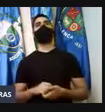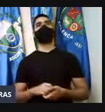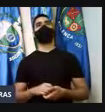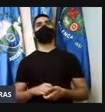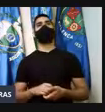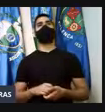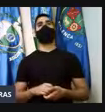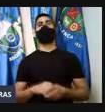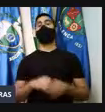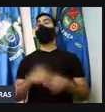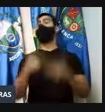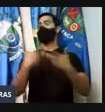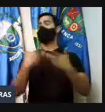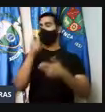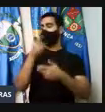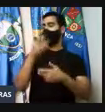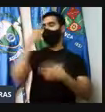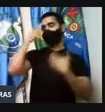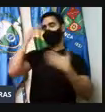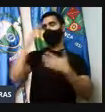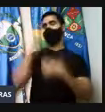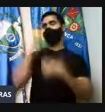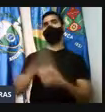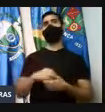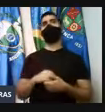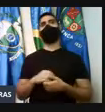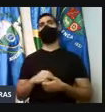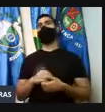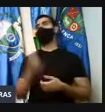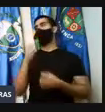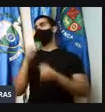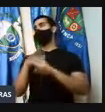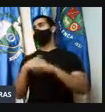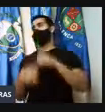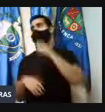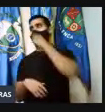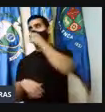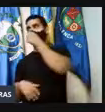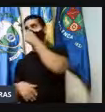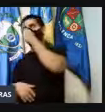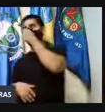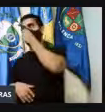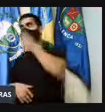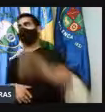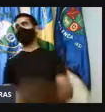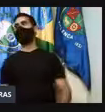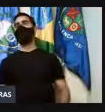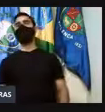o que eu queria colocar. Obrigado e um abraço a todos.